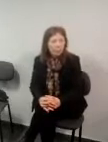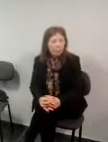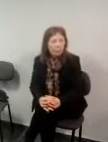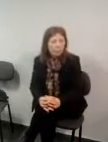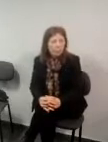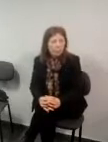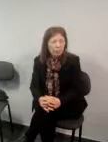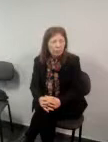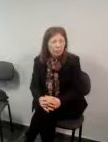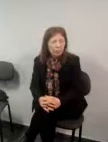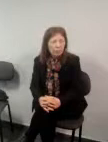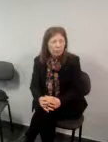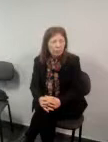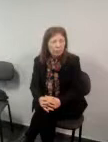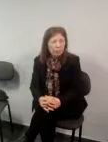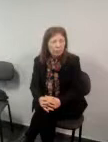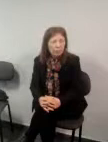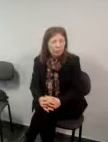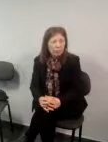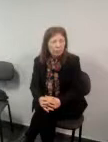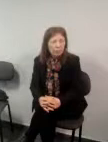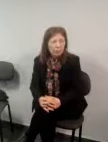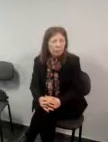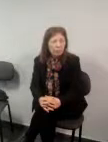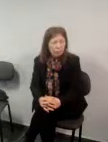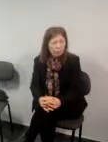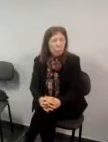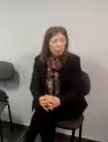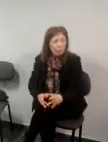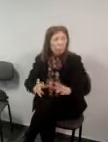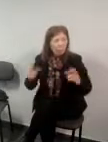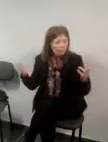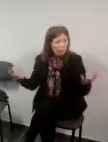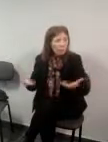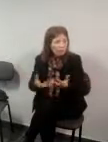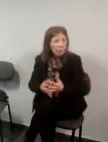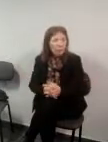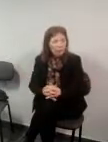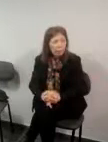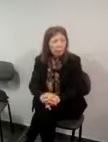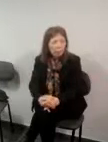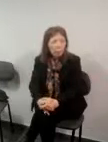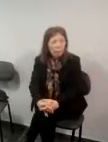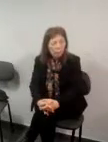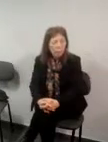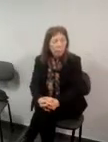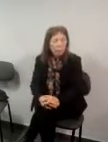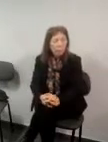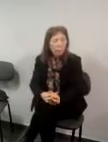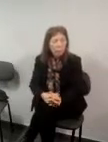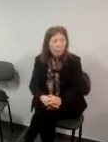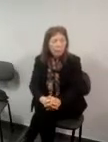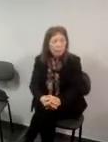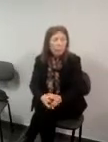próximo do efeito, pouco antes do efeito. O resto é tratado para ser uma conversação, mas é o que precisa